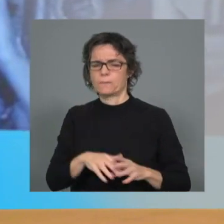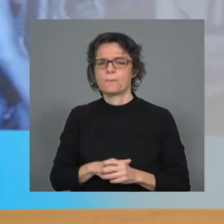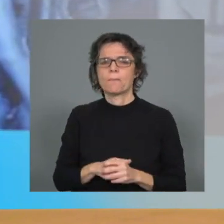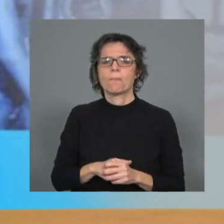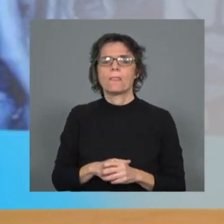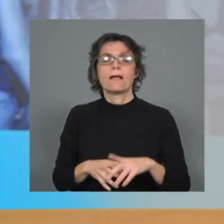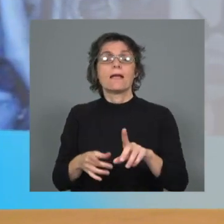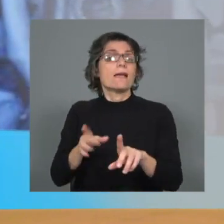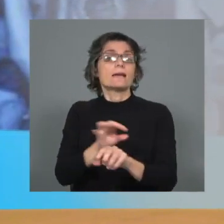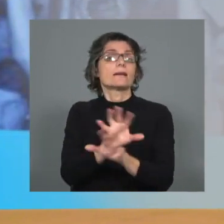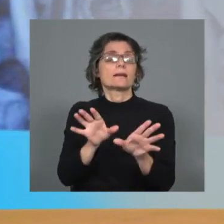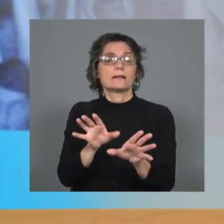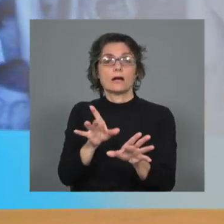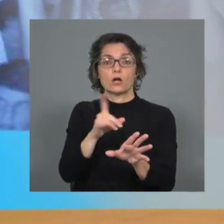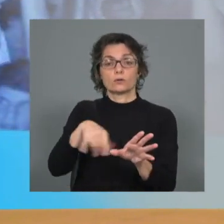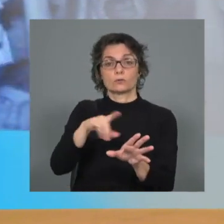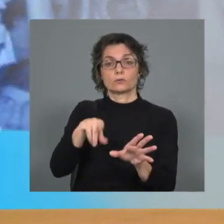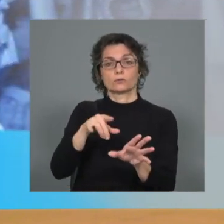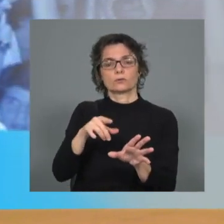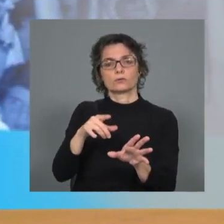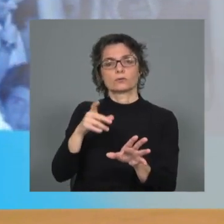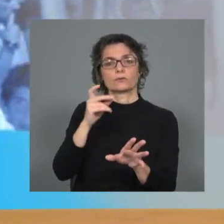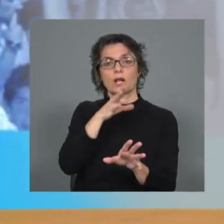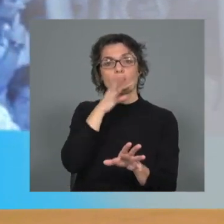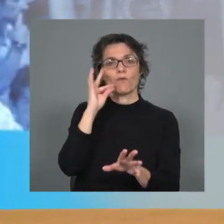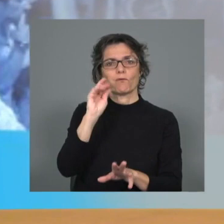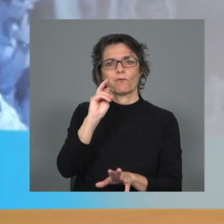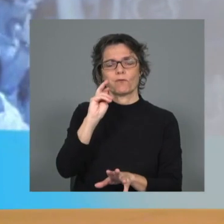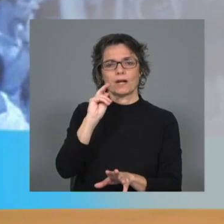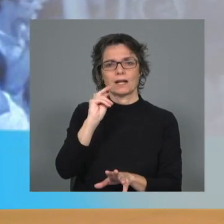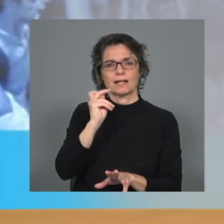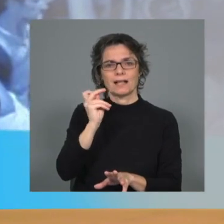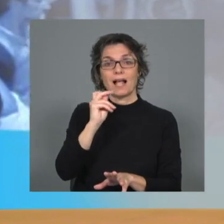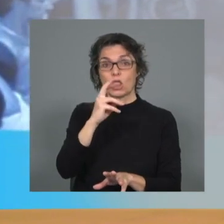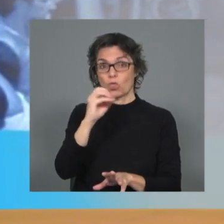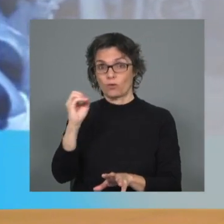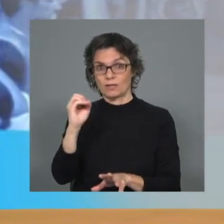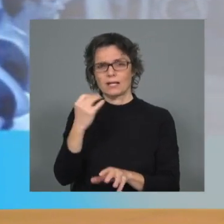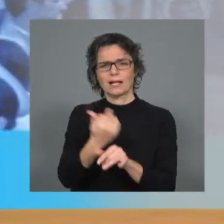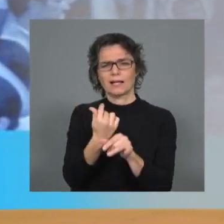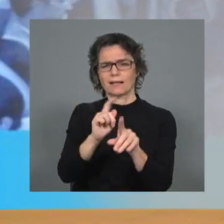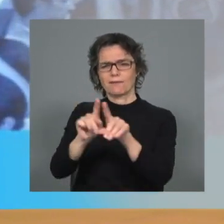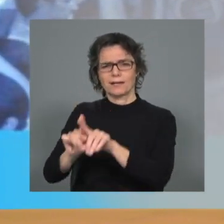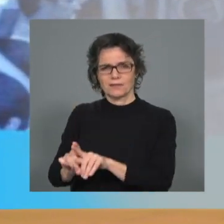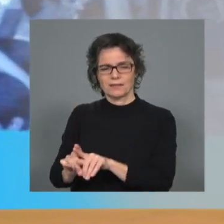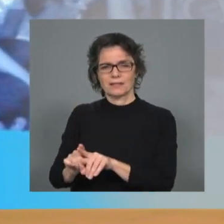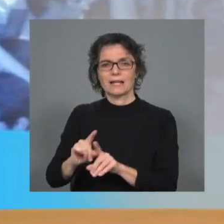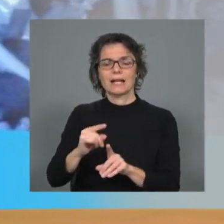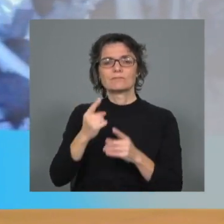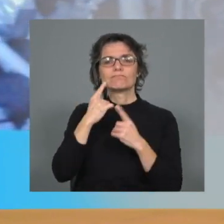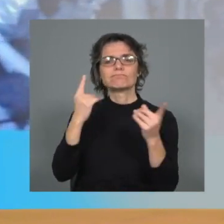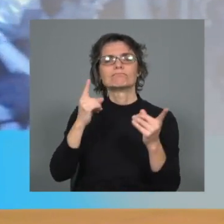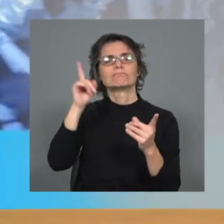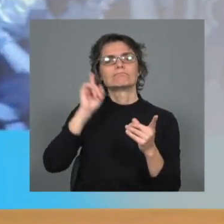E sim, vamos assinalar os 30 anos, temos previstas várias atividades. O nosso lançamento será já no dia